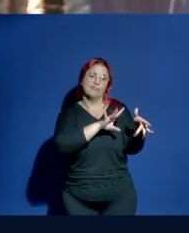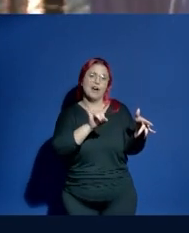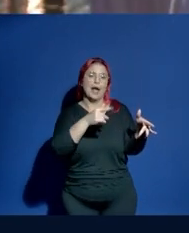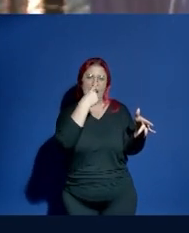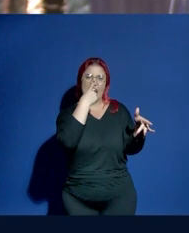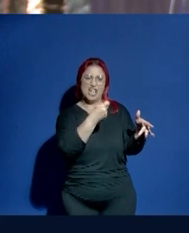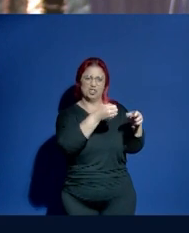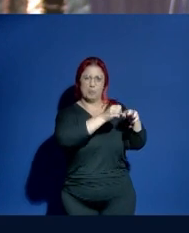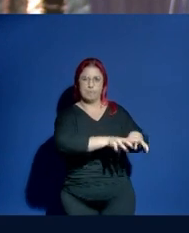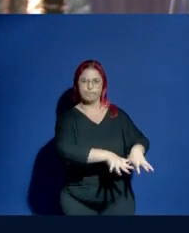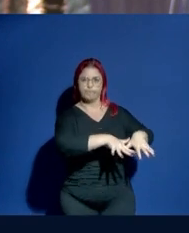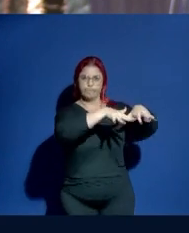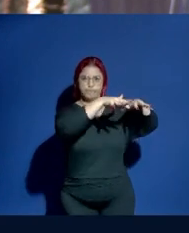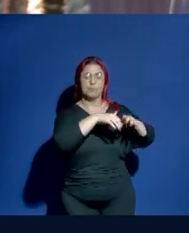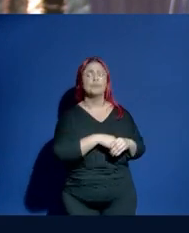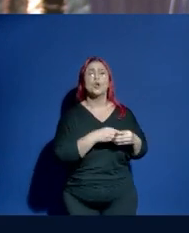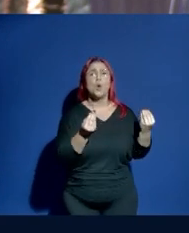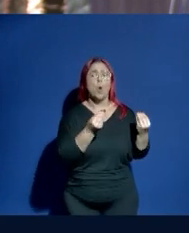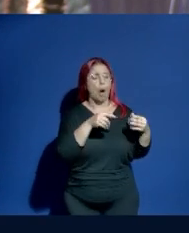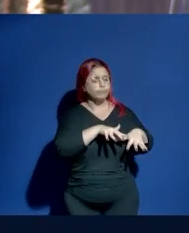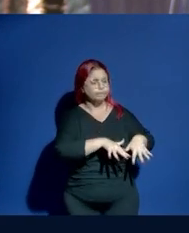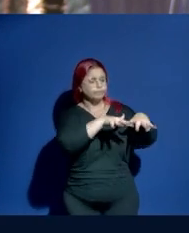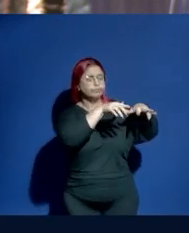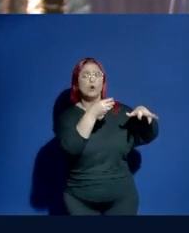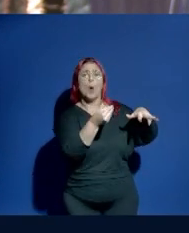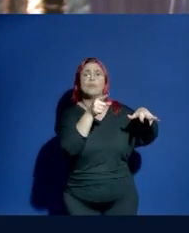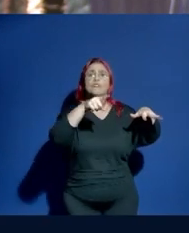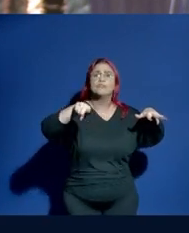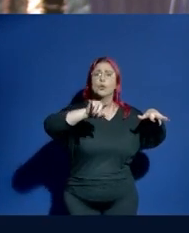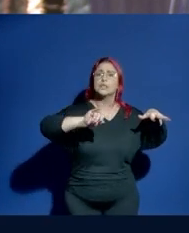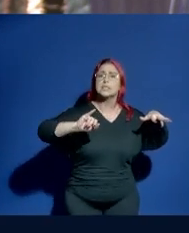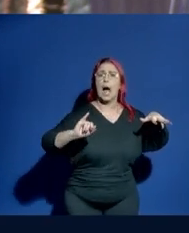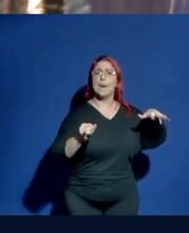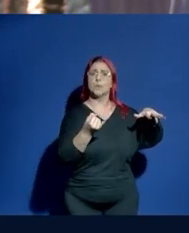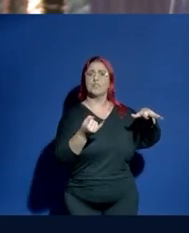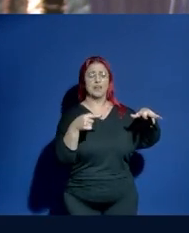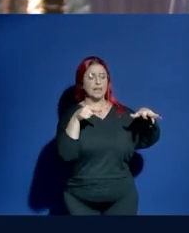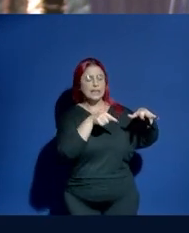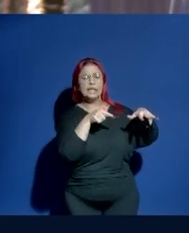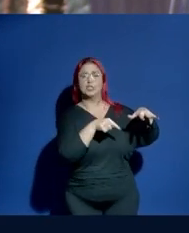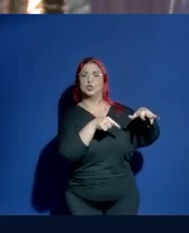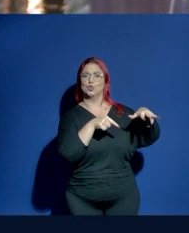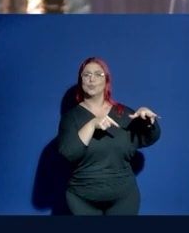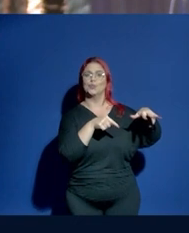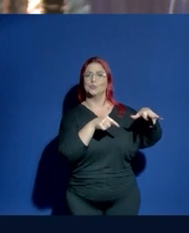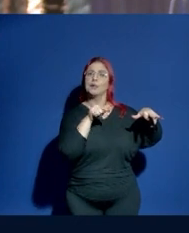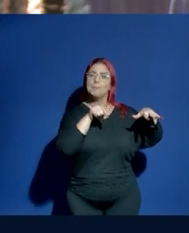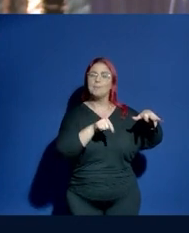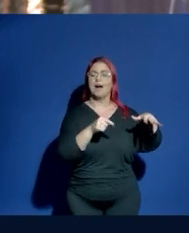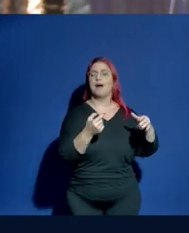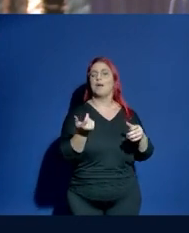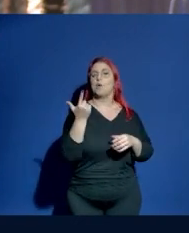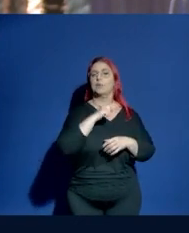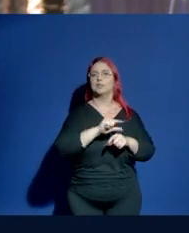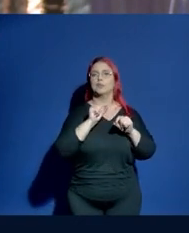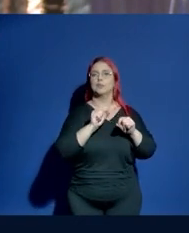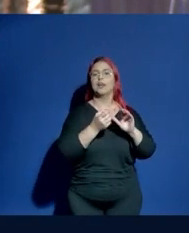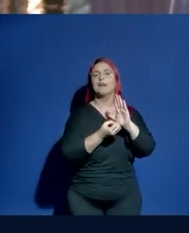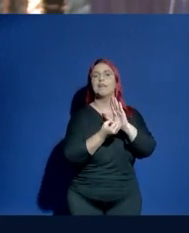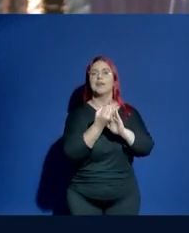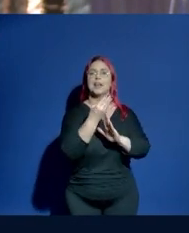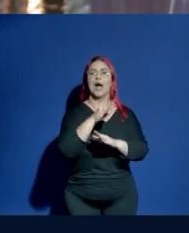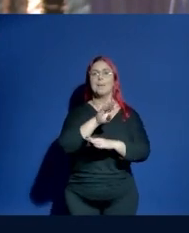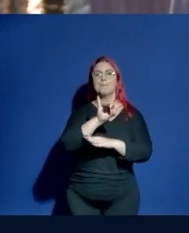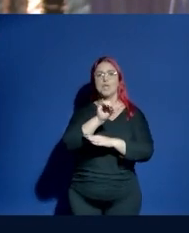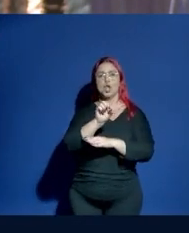sanitário eu queria que você falasse um pouco desse final da cadeia e como também Vocês aproveitam e usam esses rejeitos para a produção de biogás